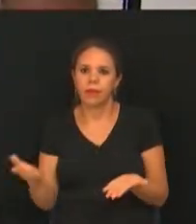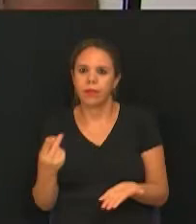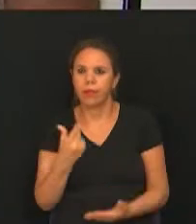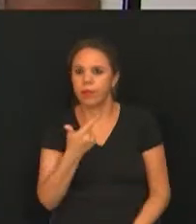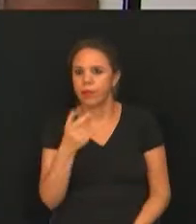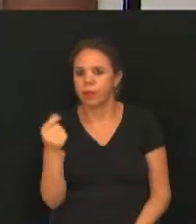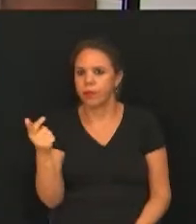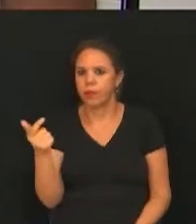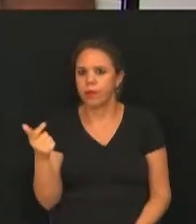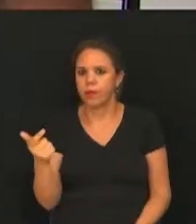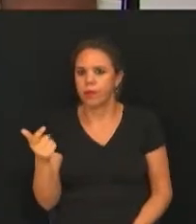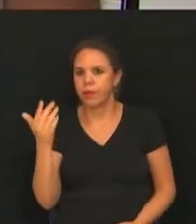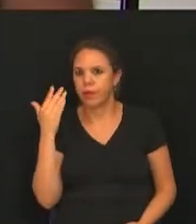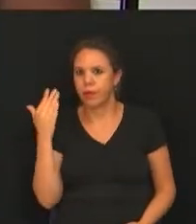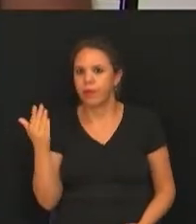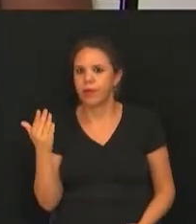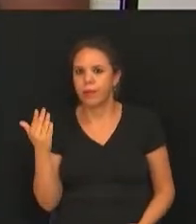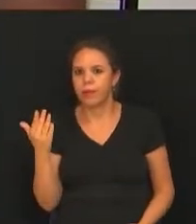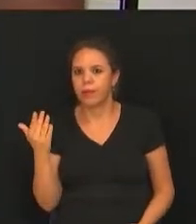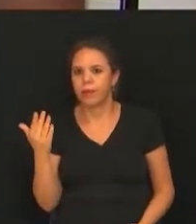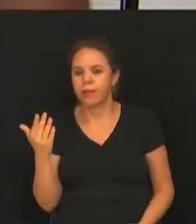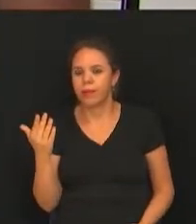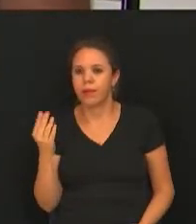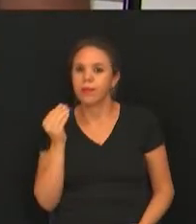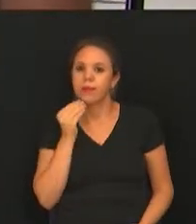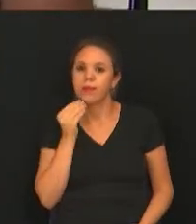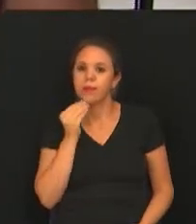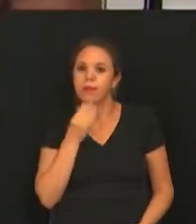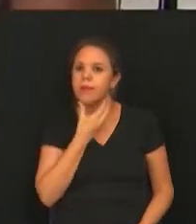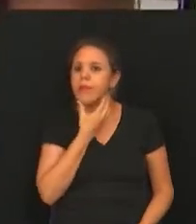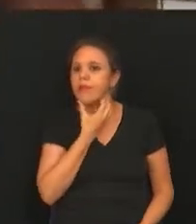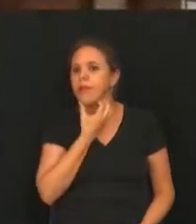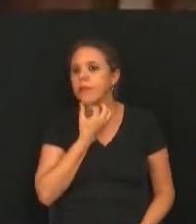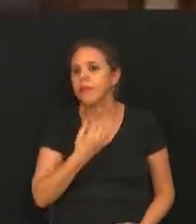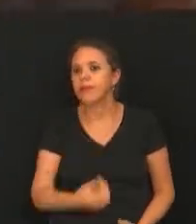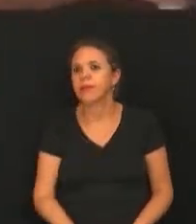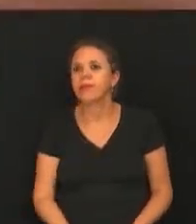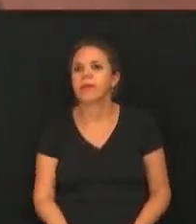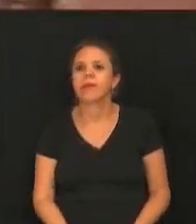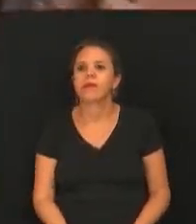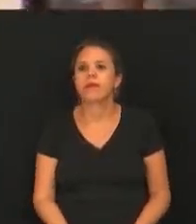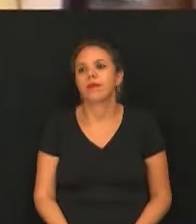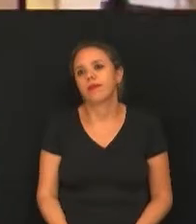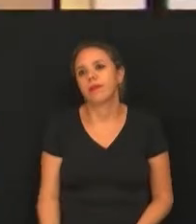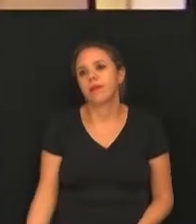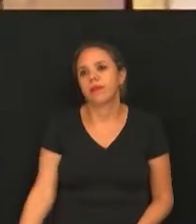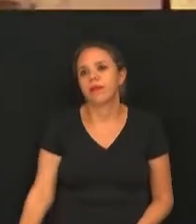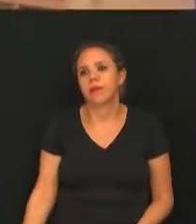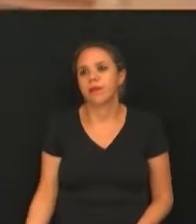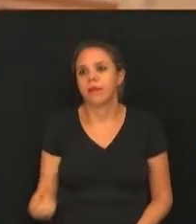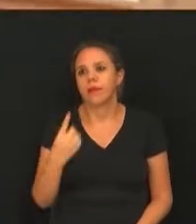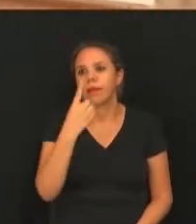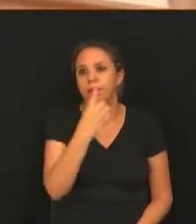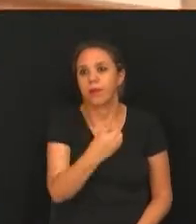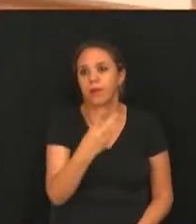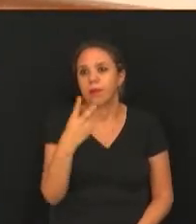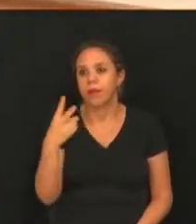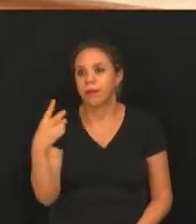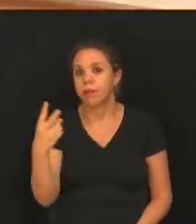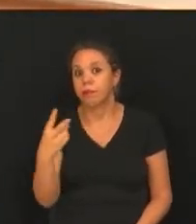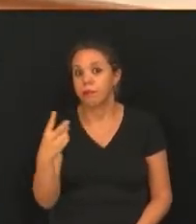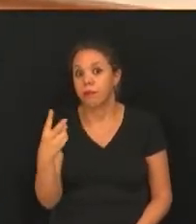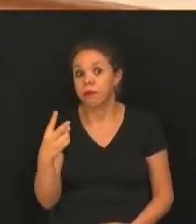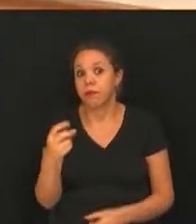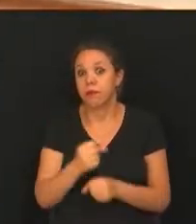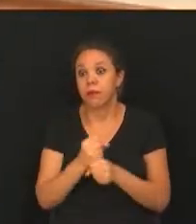2022. Obrigado. A gente agradece a oportunidade dada a você. Bom, são 122 anos de história do